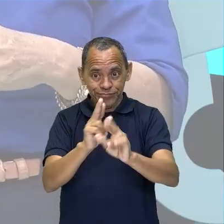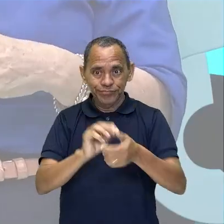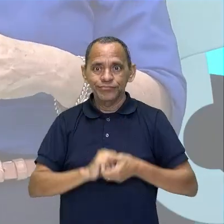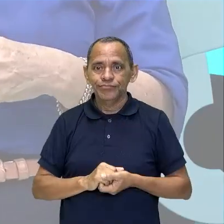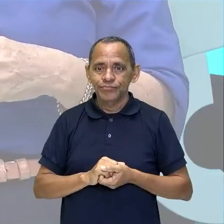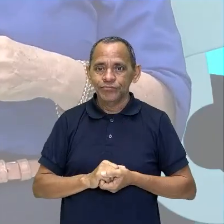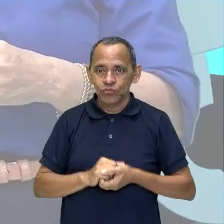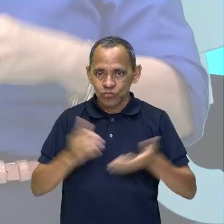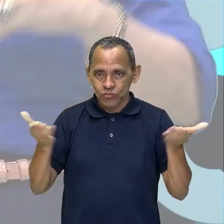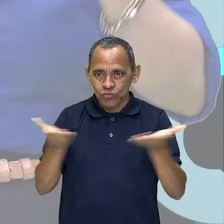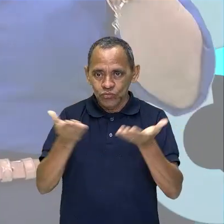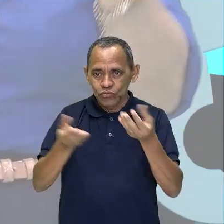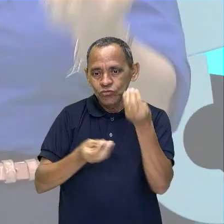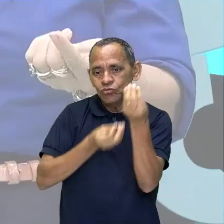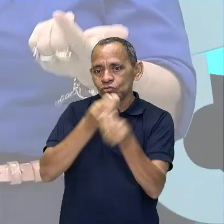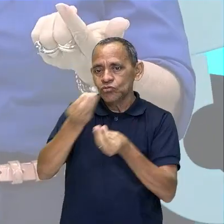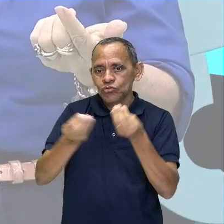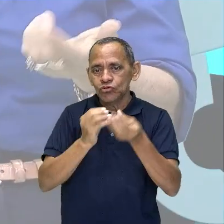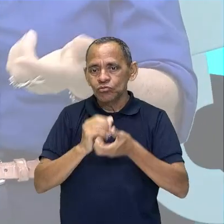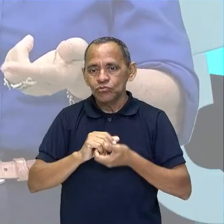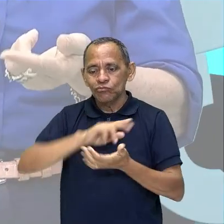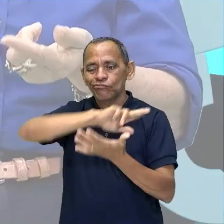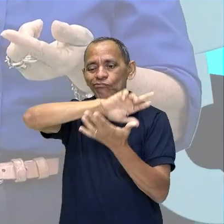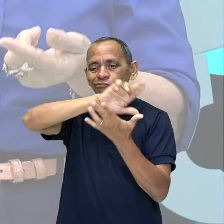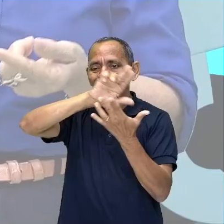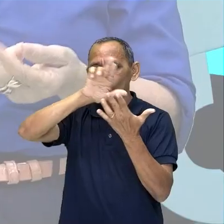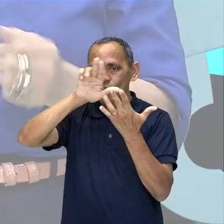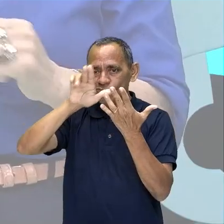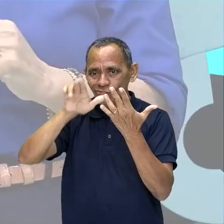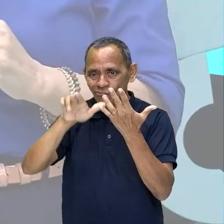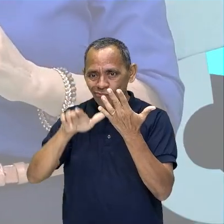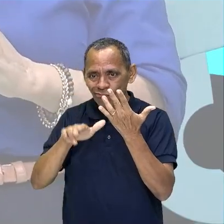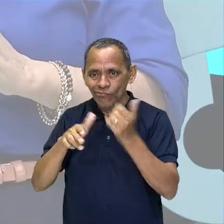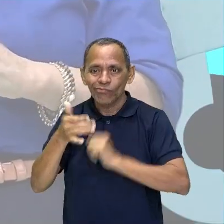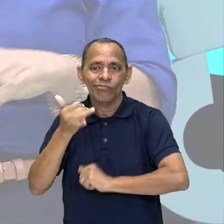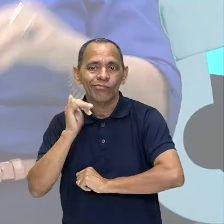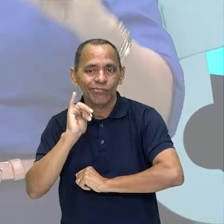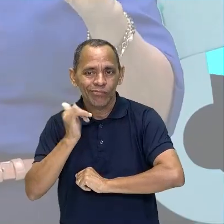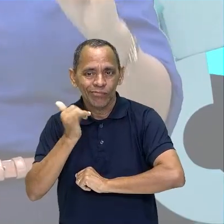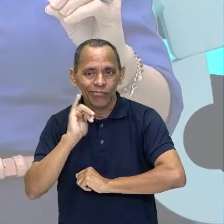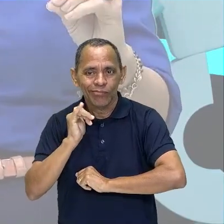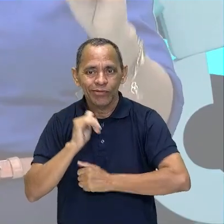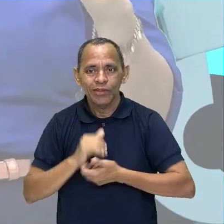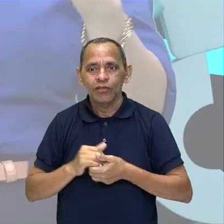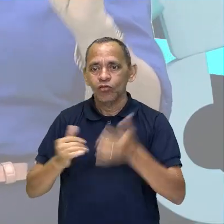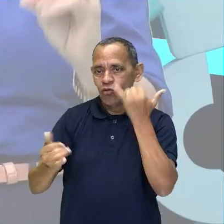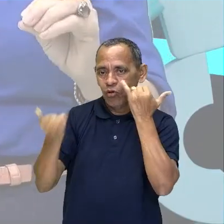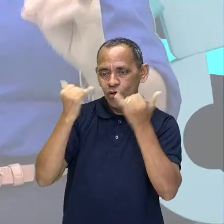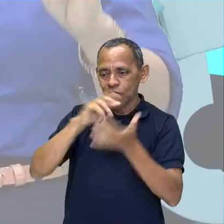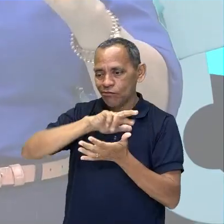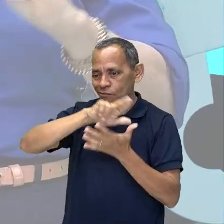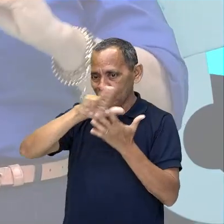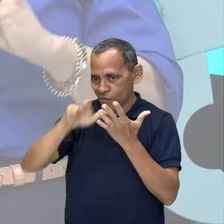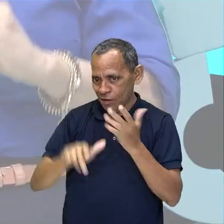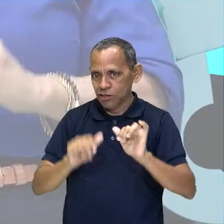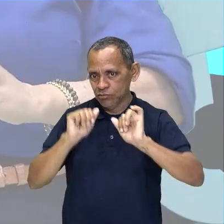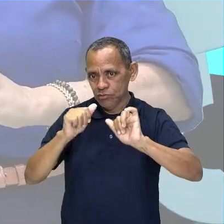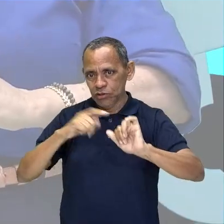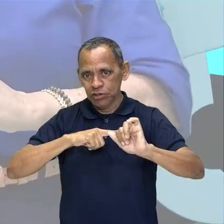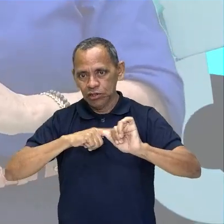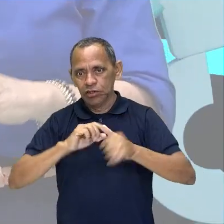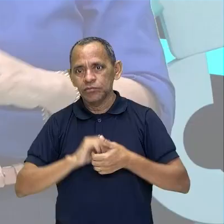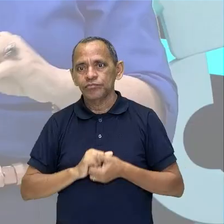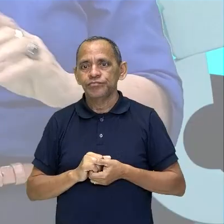dar com essa multiplicação de narrativas, certo? Você tem aí a multiplicação